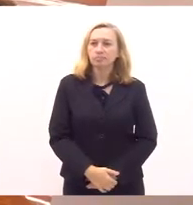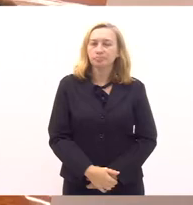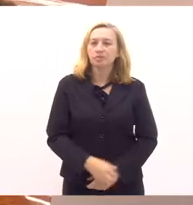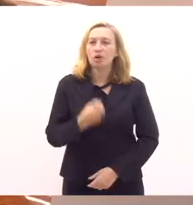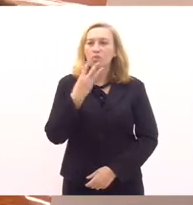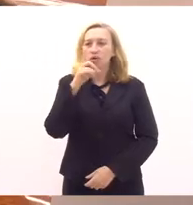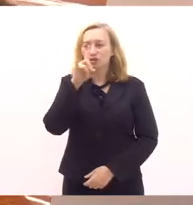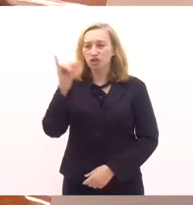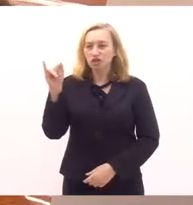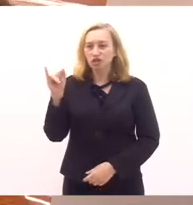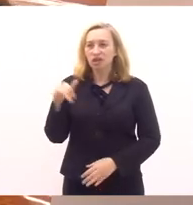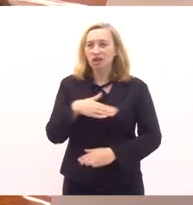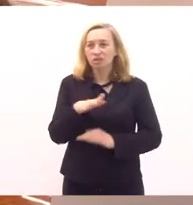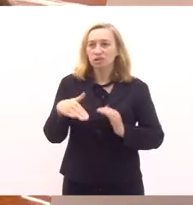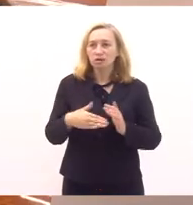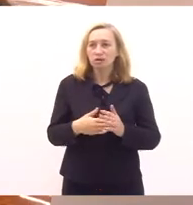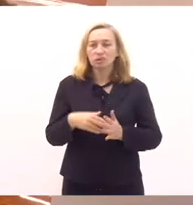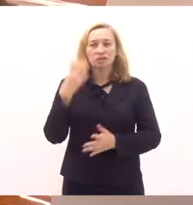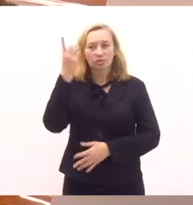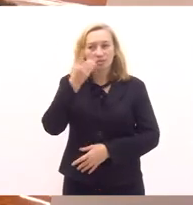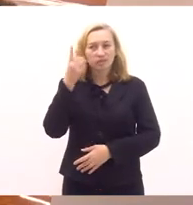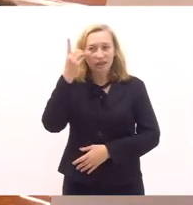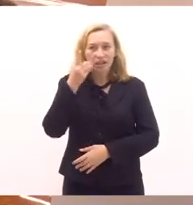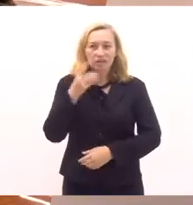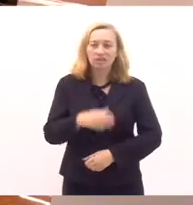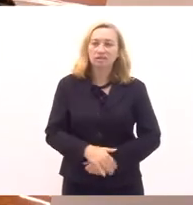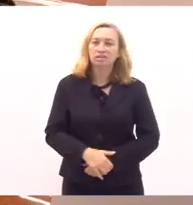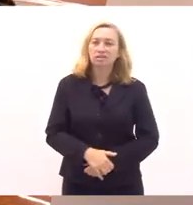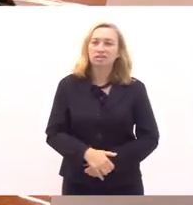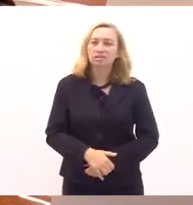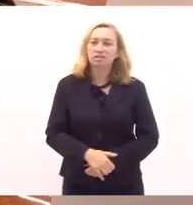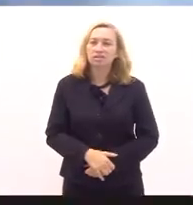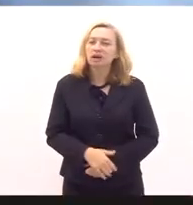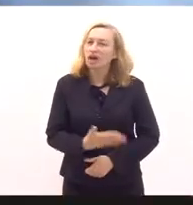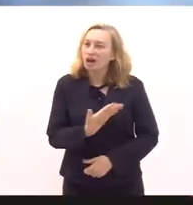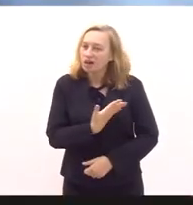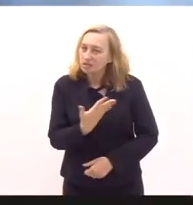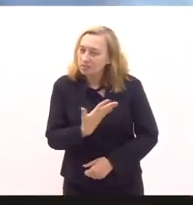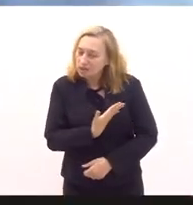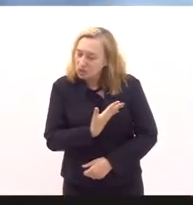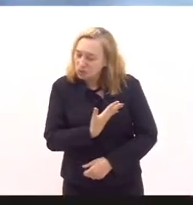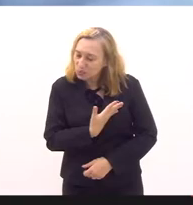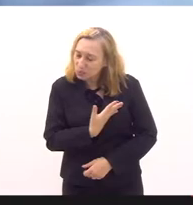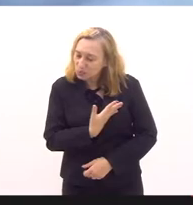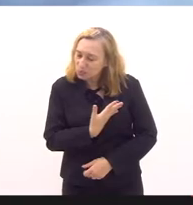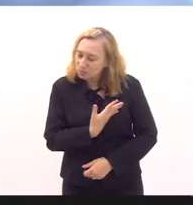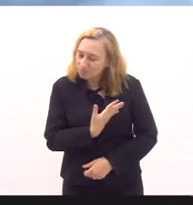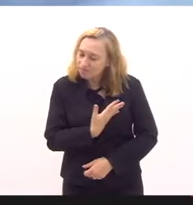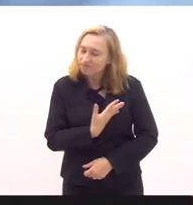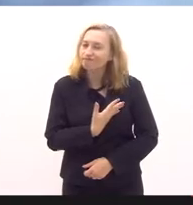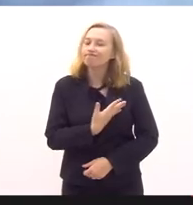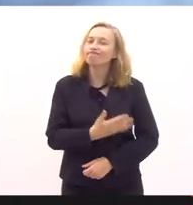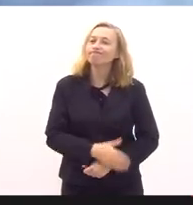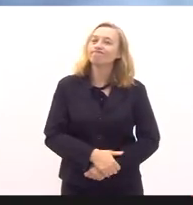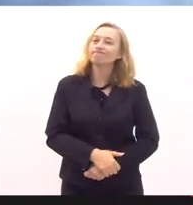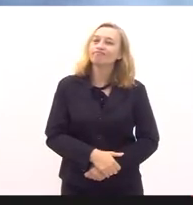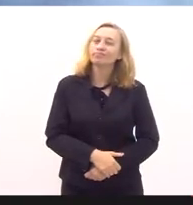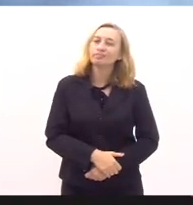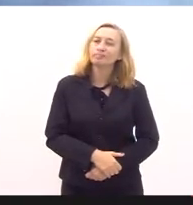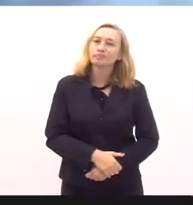Bom dia a todos, bom dia, deputada. Bom dia. Meus caros companheiros da bancada, de